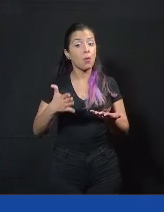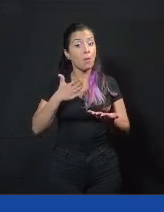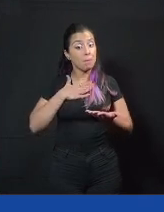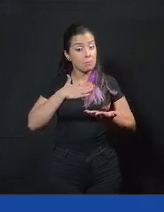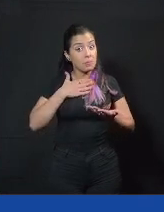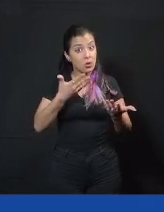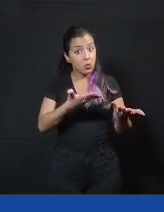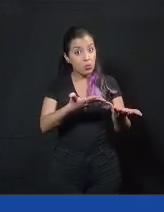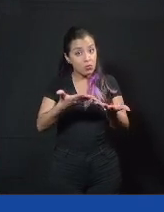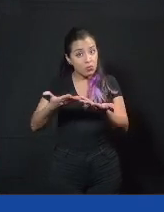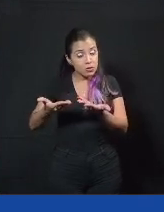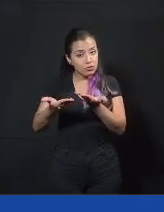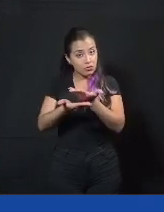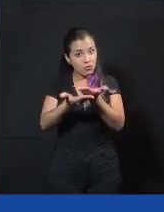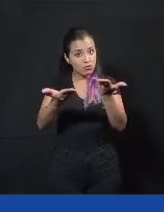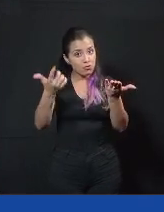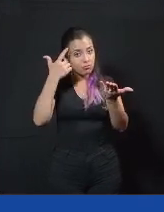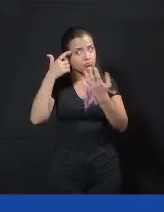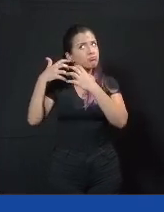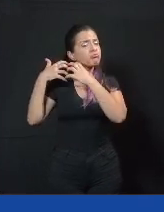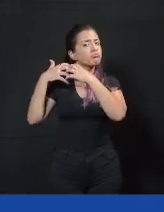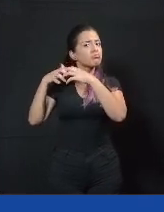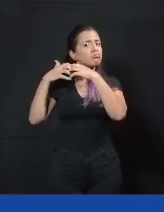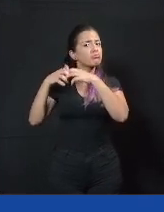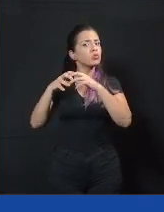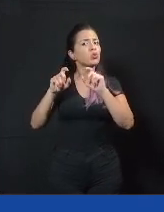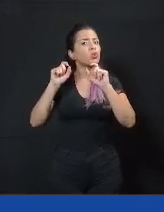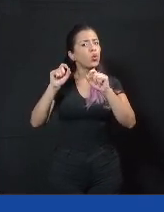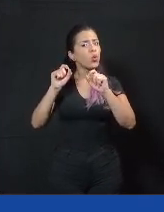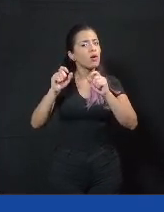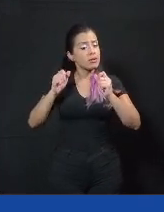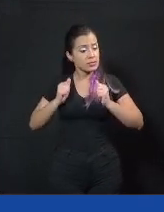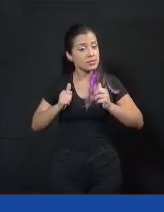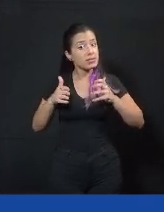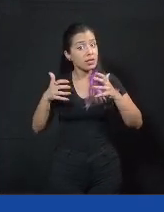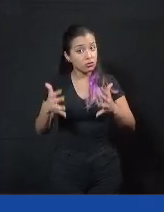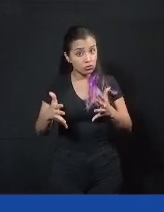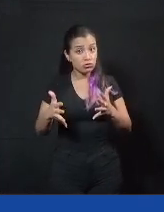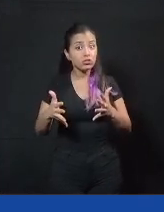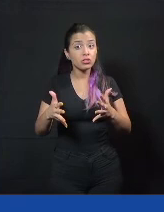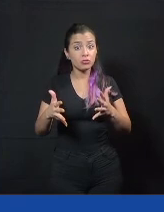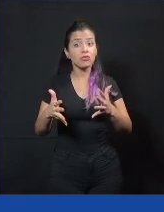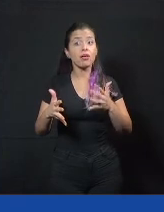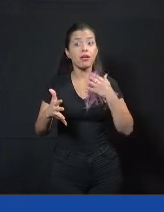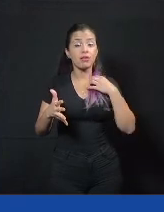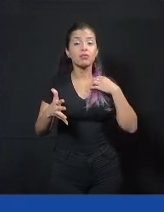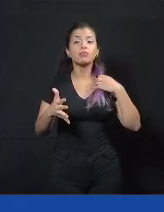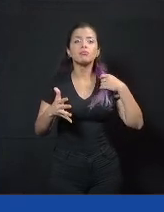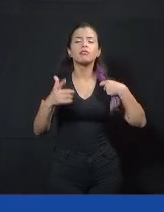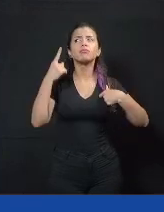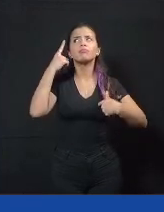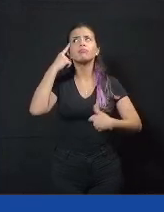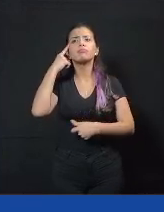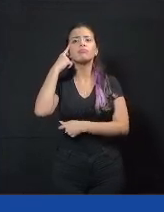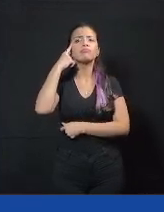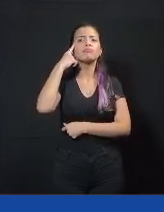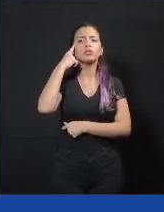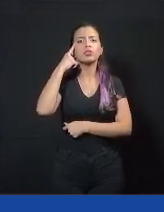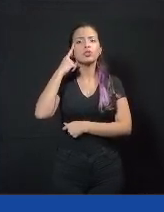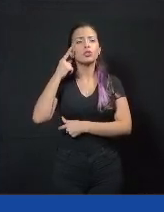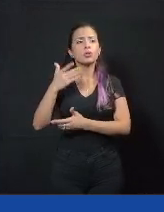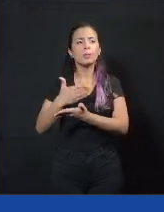que essas iniciativas, como essa incrível, né, elogiosa iniciativa do